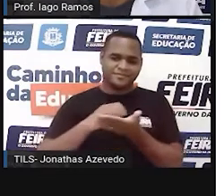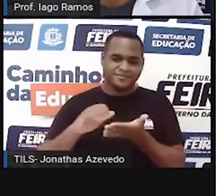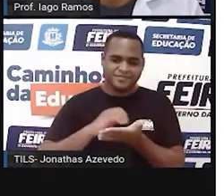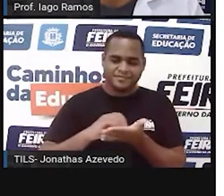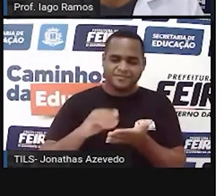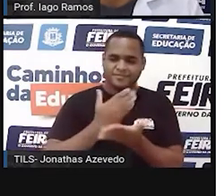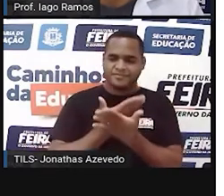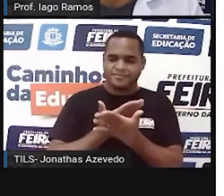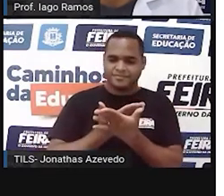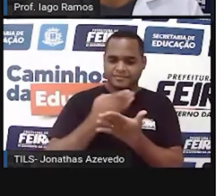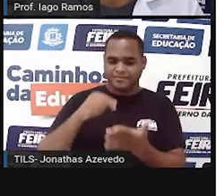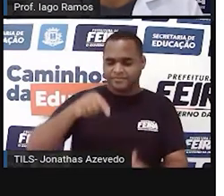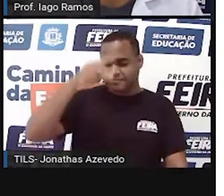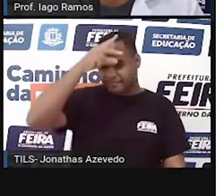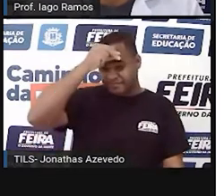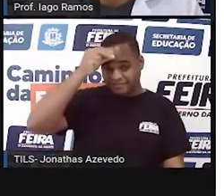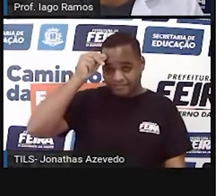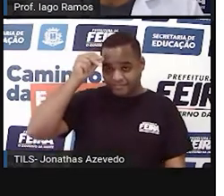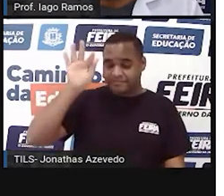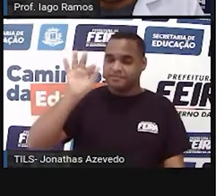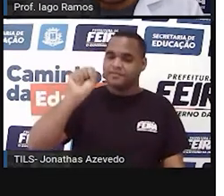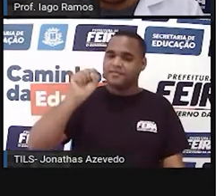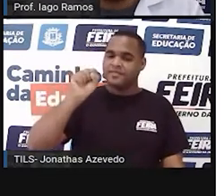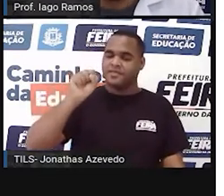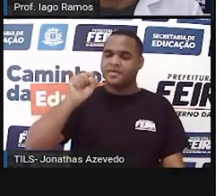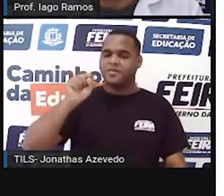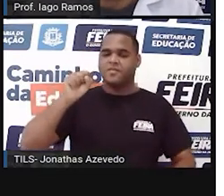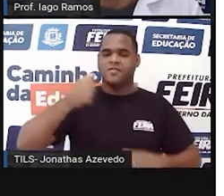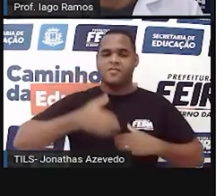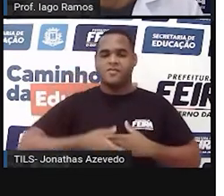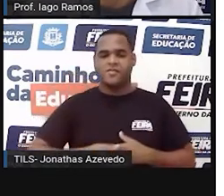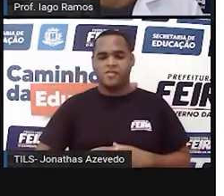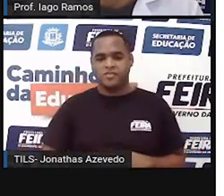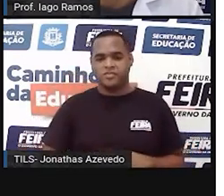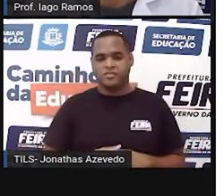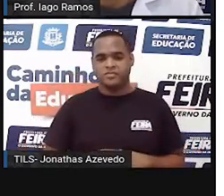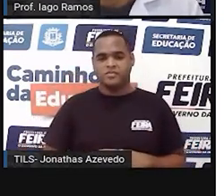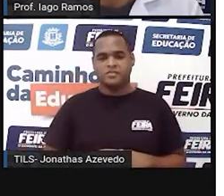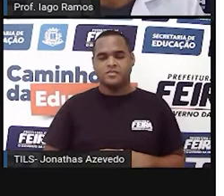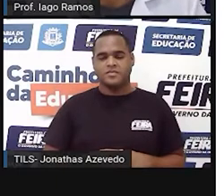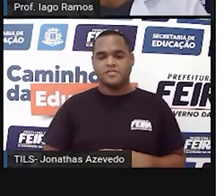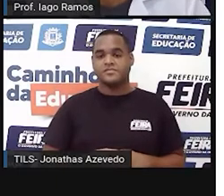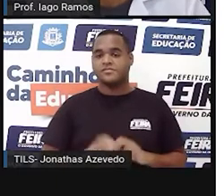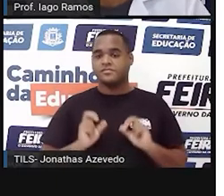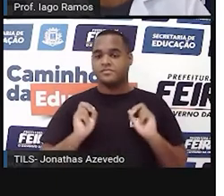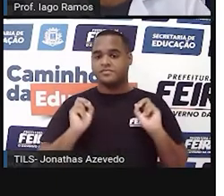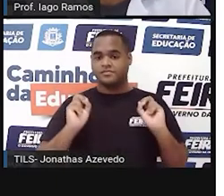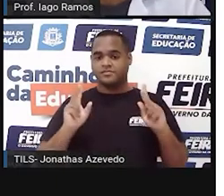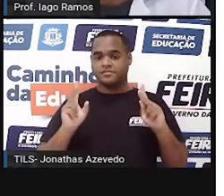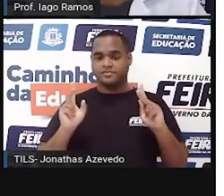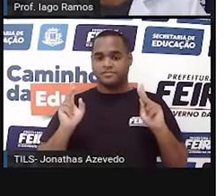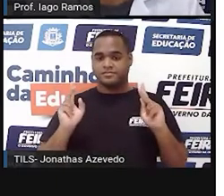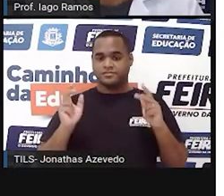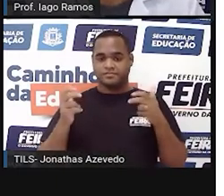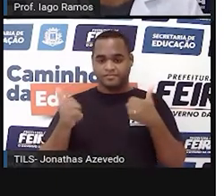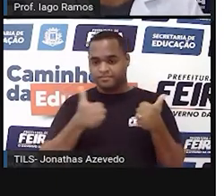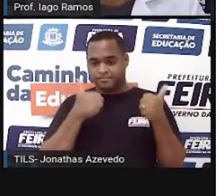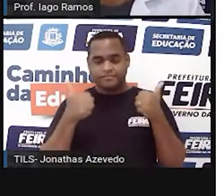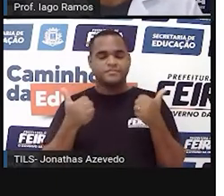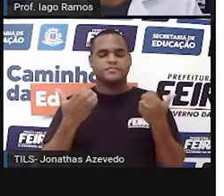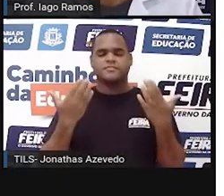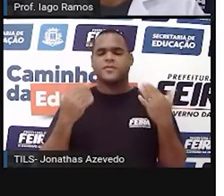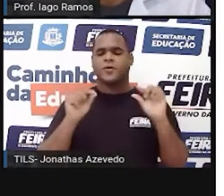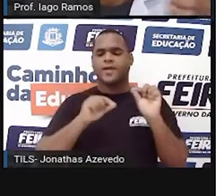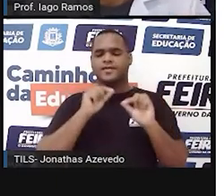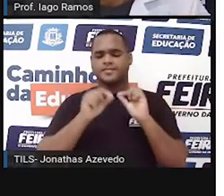da Secretaria Municipal de Educação de Feira de Santana. Beleza? E o que é que a gente tem